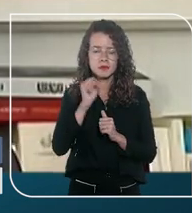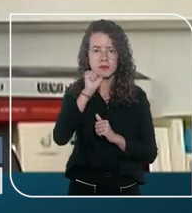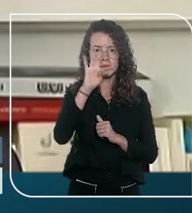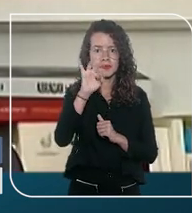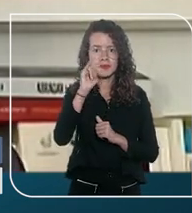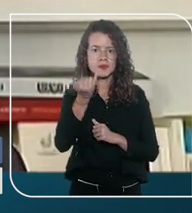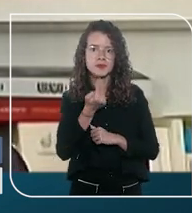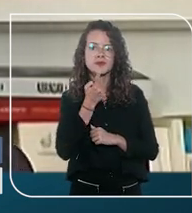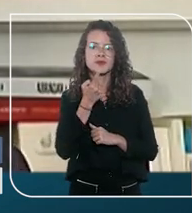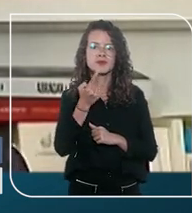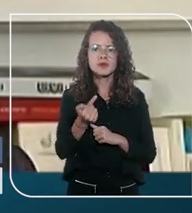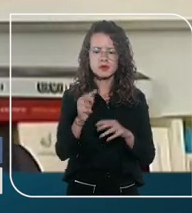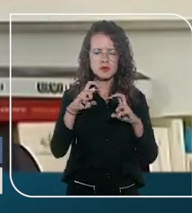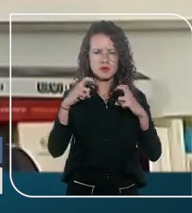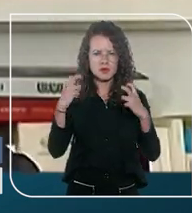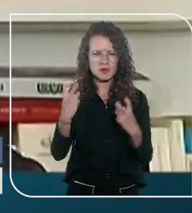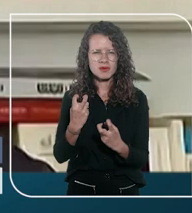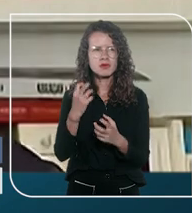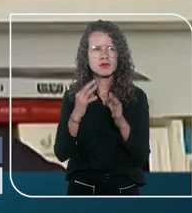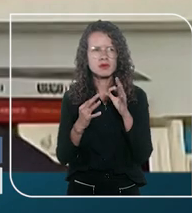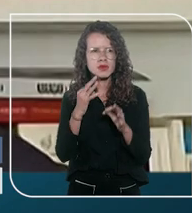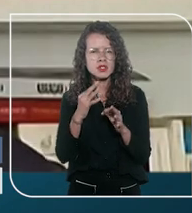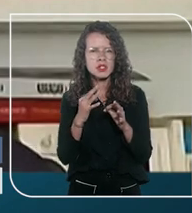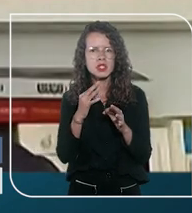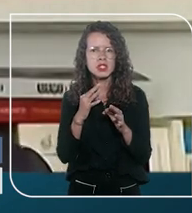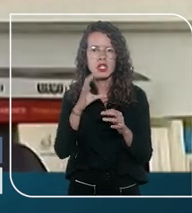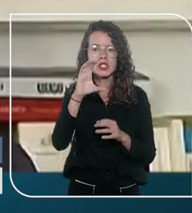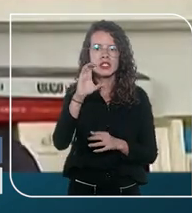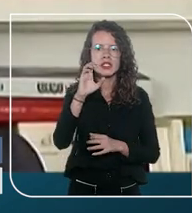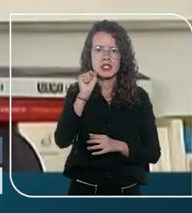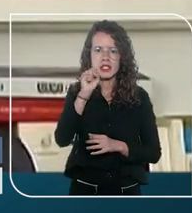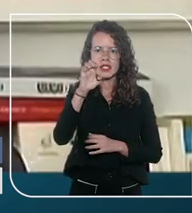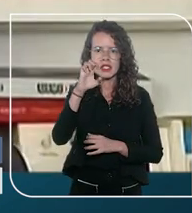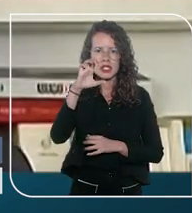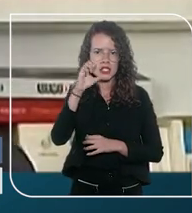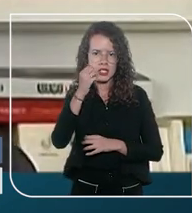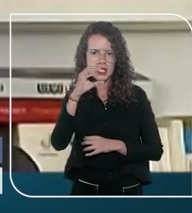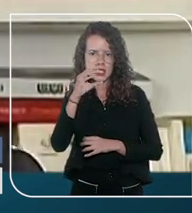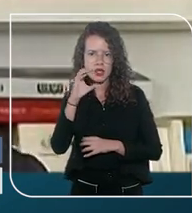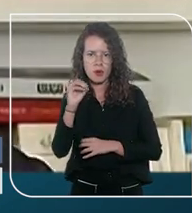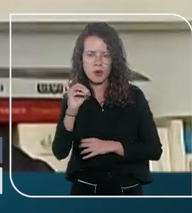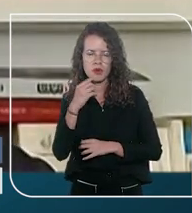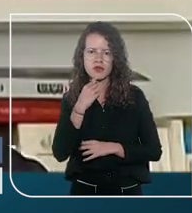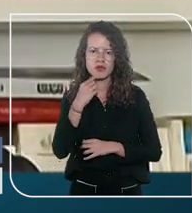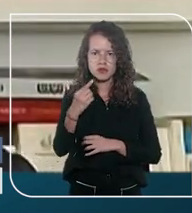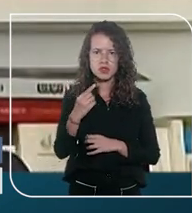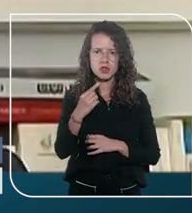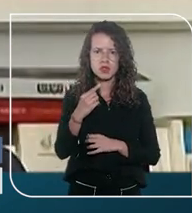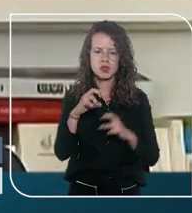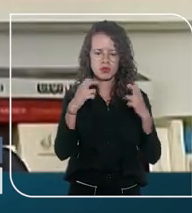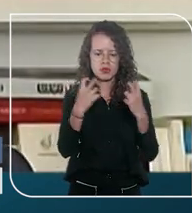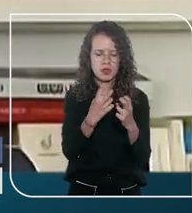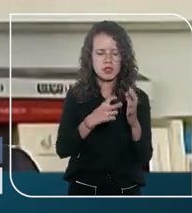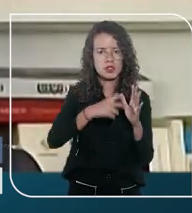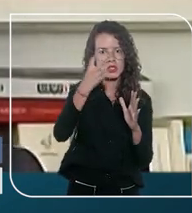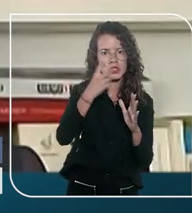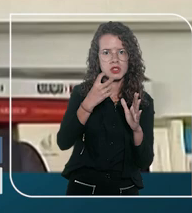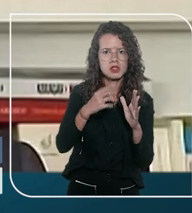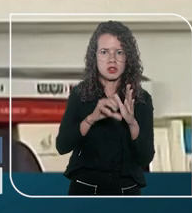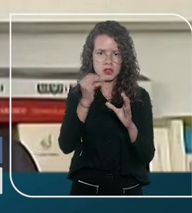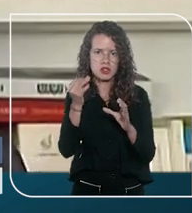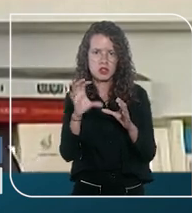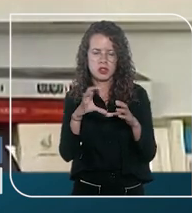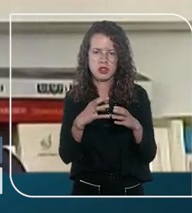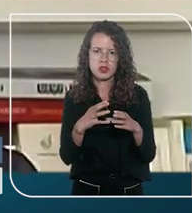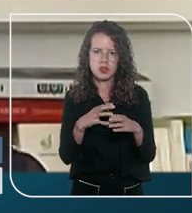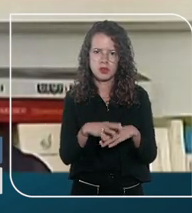engano é a terceira sessão, que compreende quinta e sexta turmas, né, dizendo que não é possível a gente utilizar como paradigma